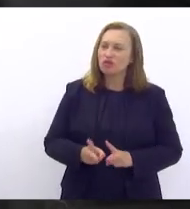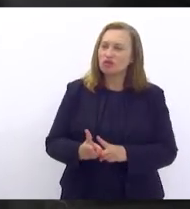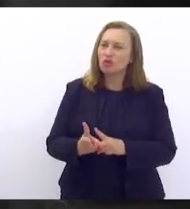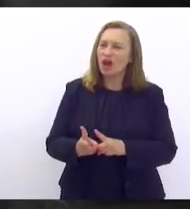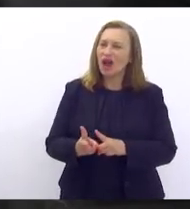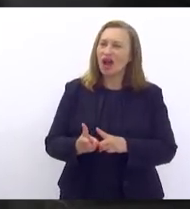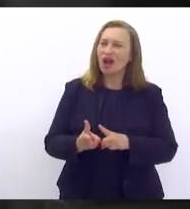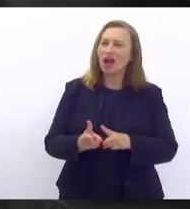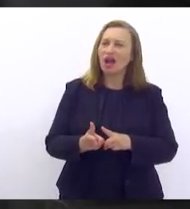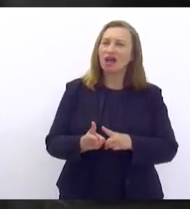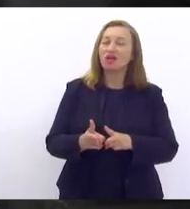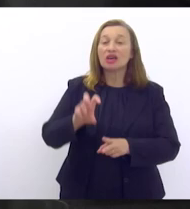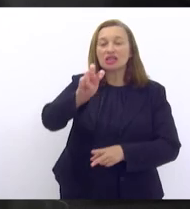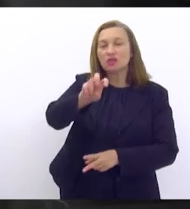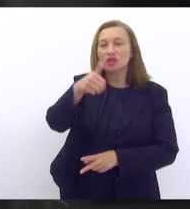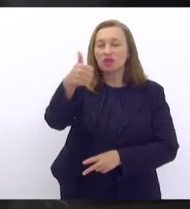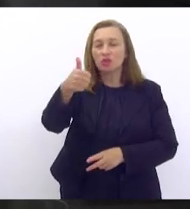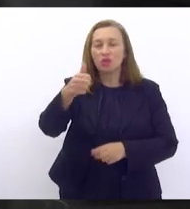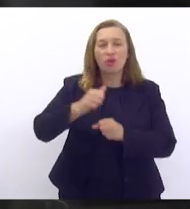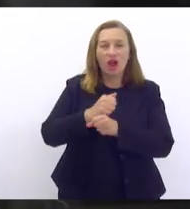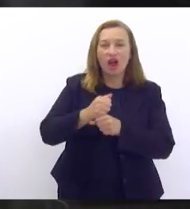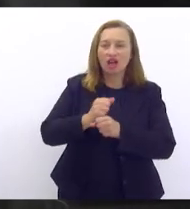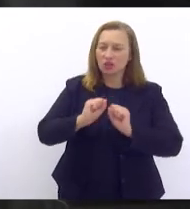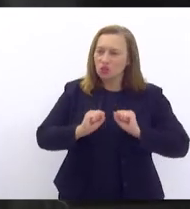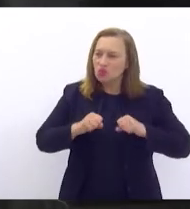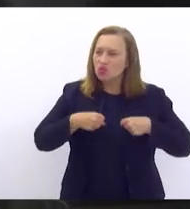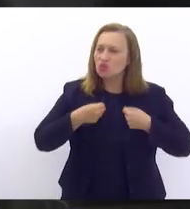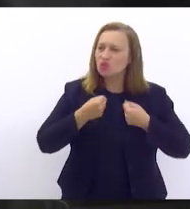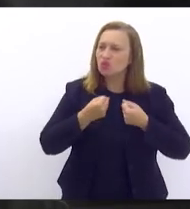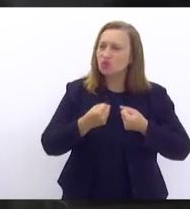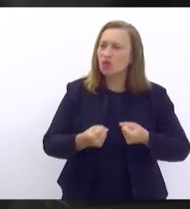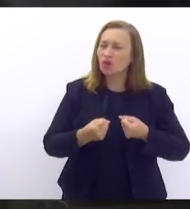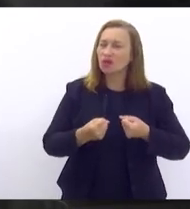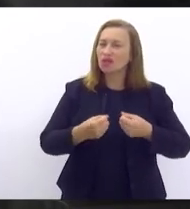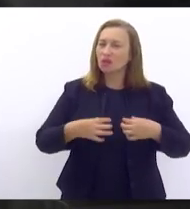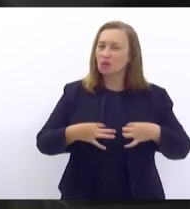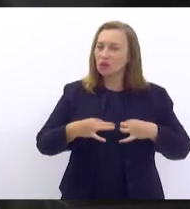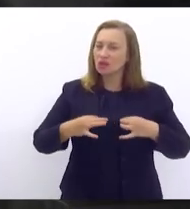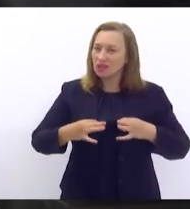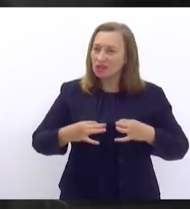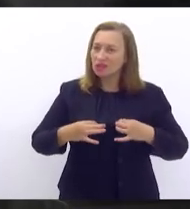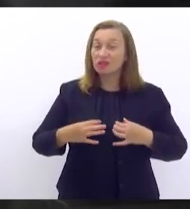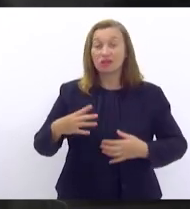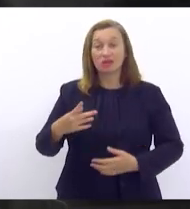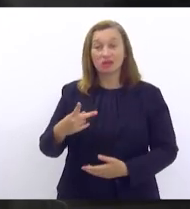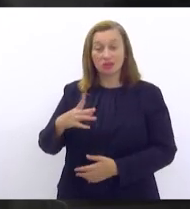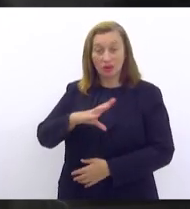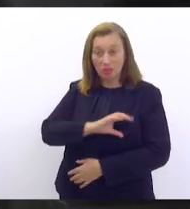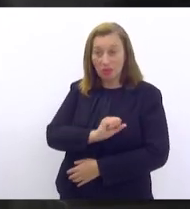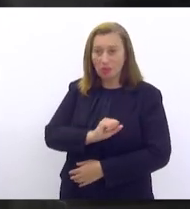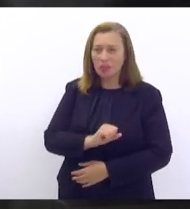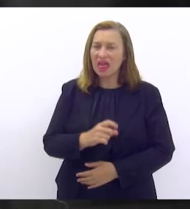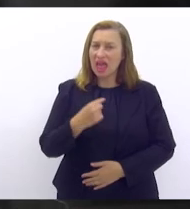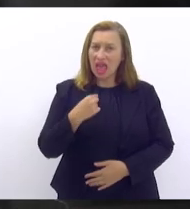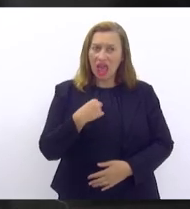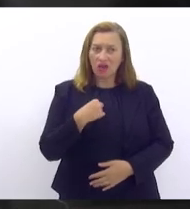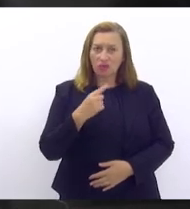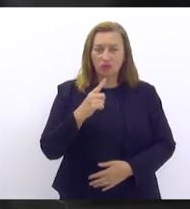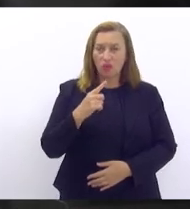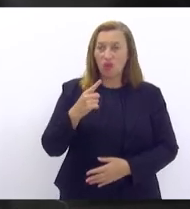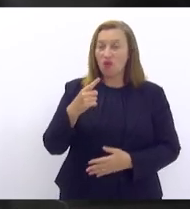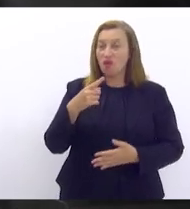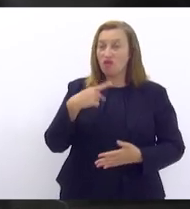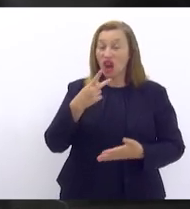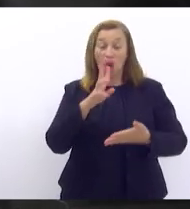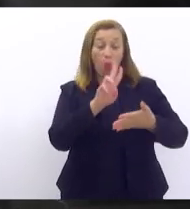amor, sua dedicação, sua entrega, sua disponibilidade? Eu não vou me arriscar a